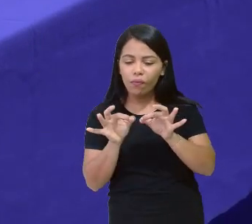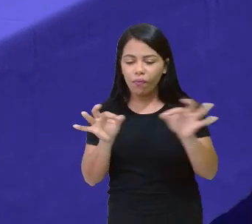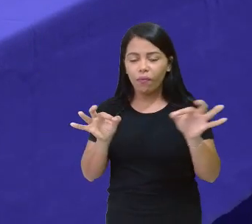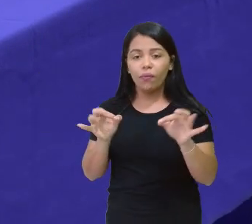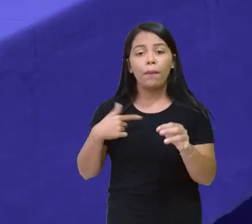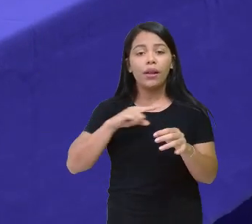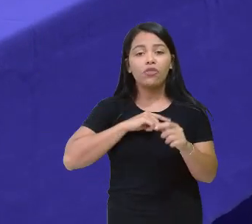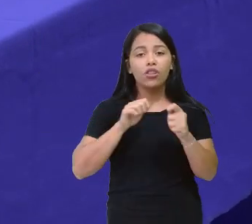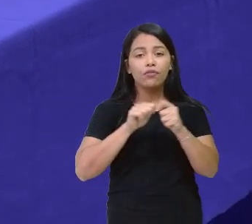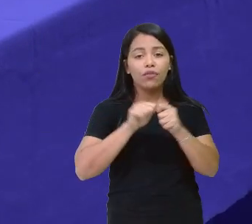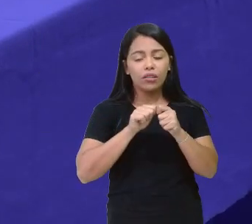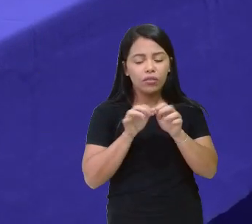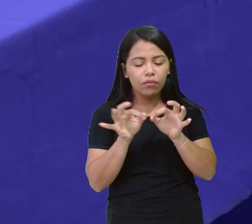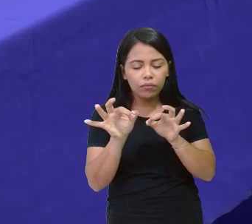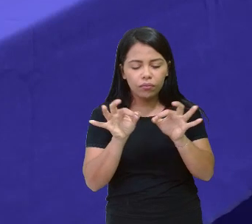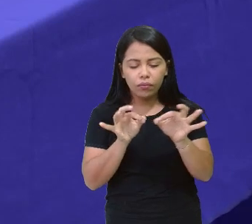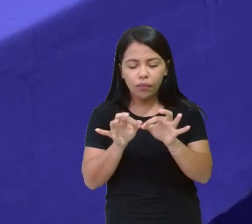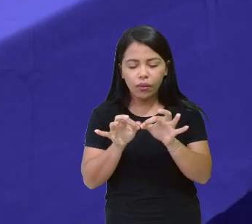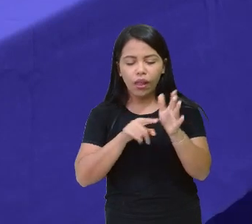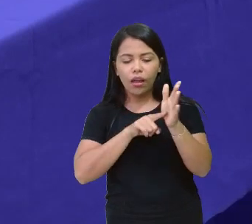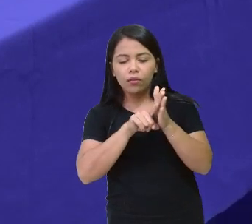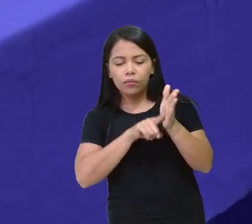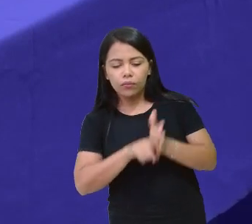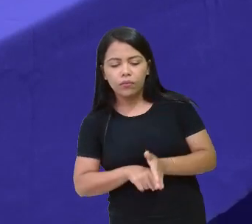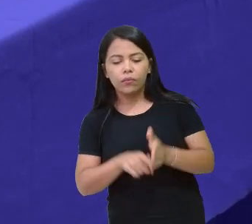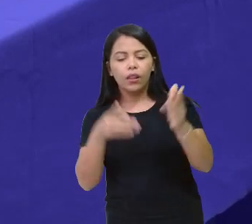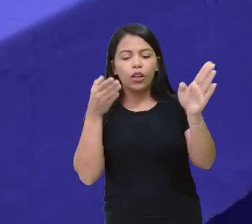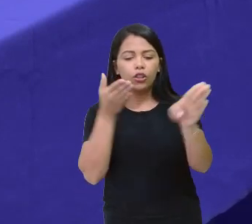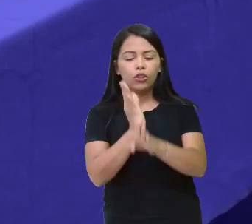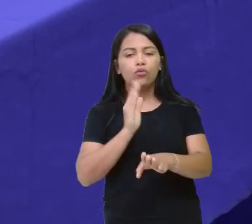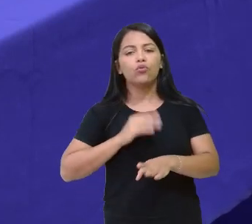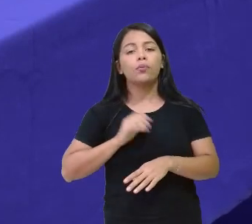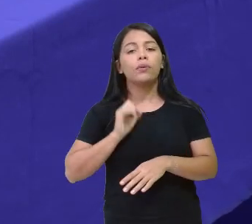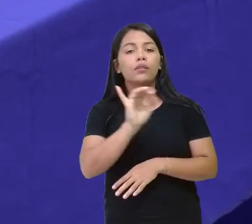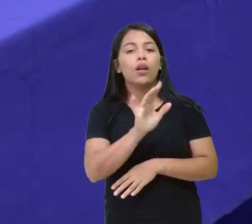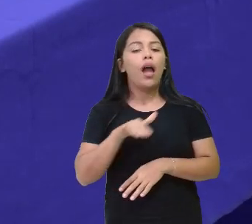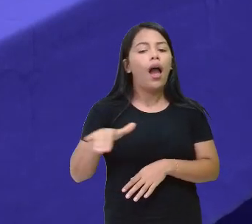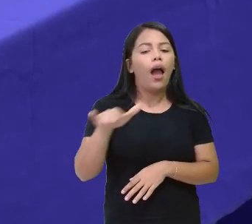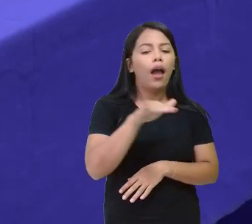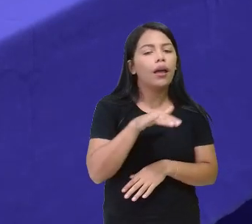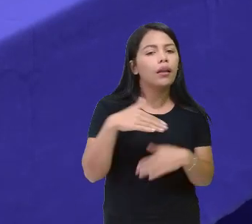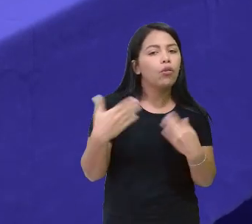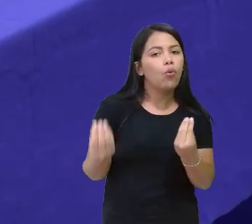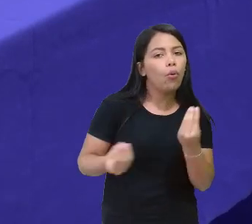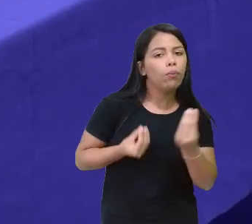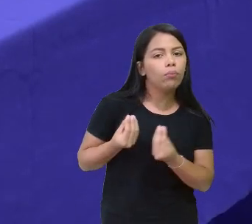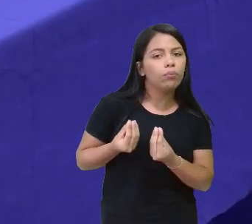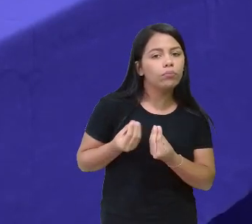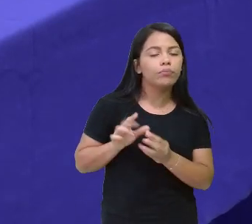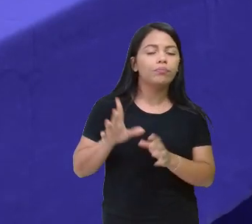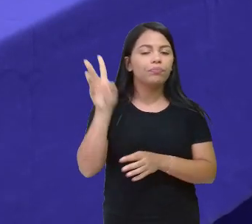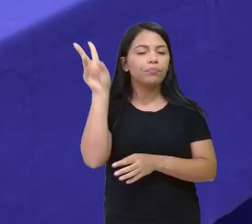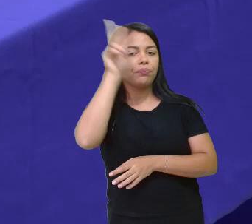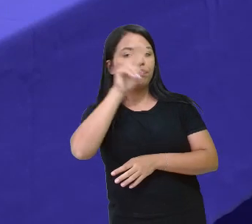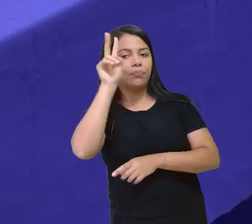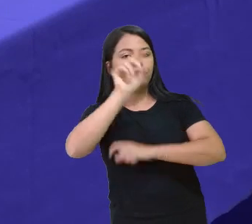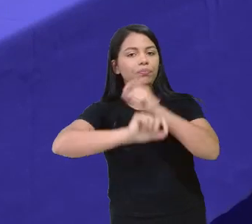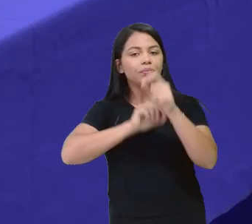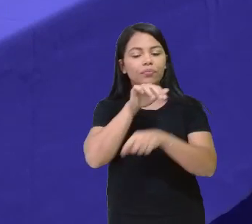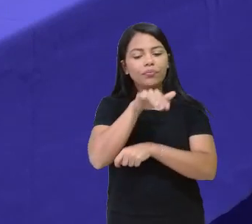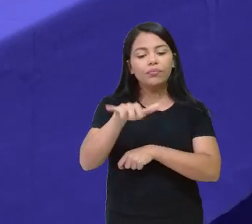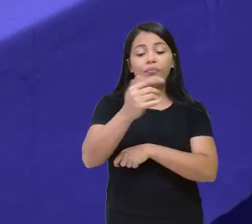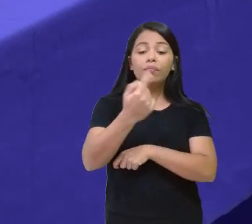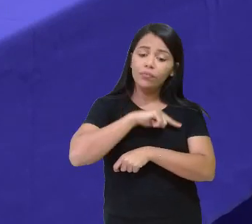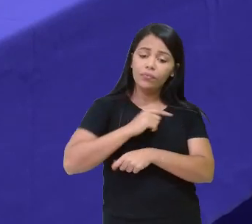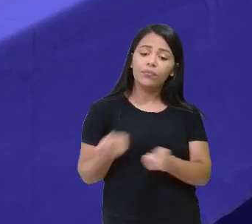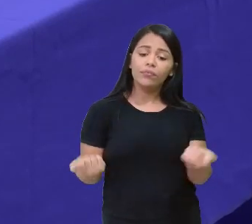triângulo, para a gente verificar a área de cada pecinha dessa. Lembrando que a área, né, a gente